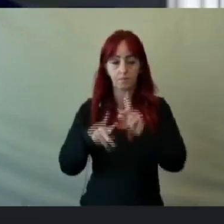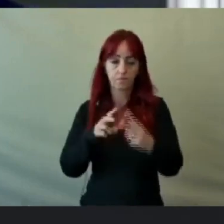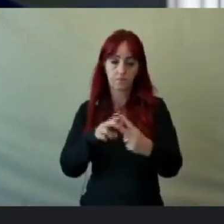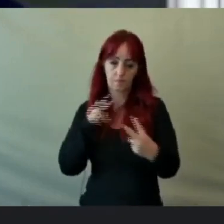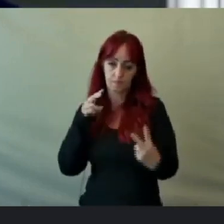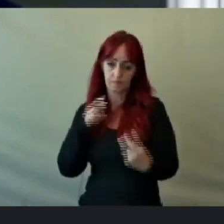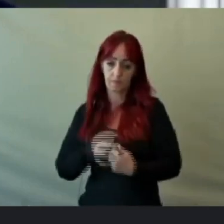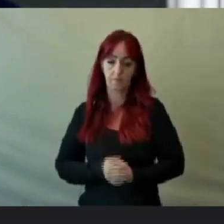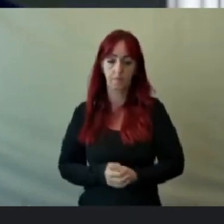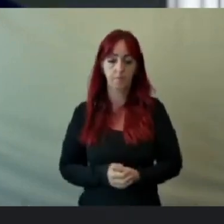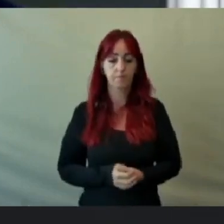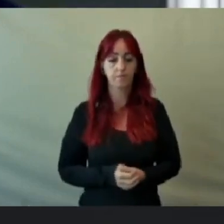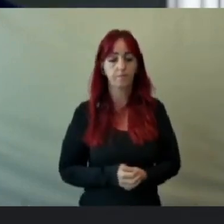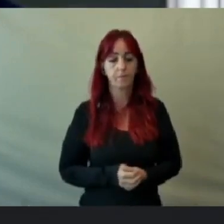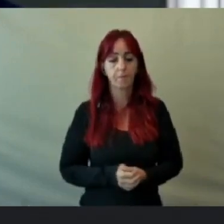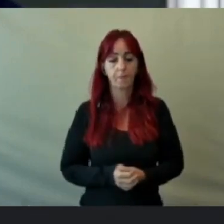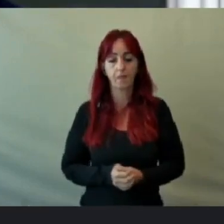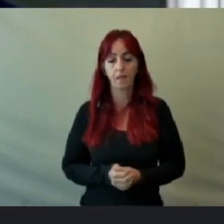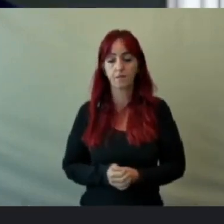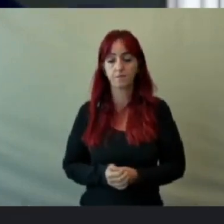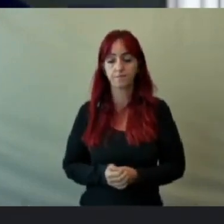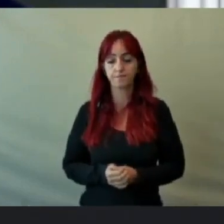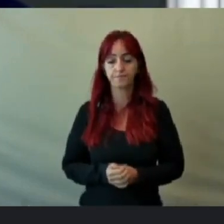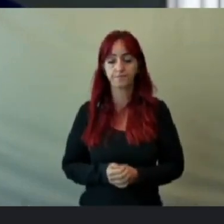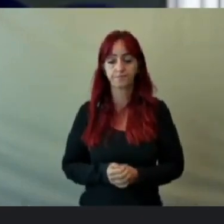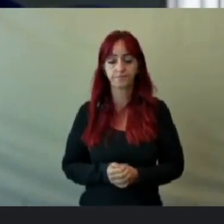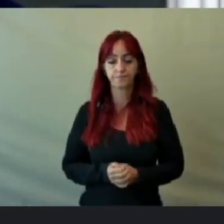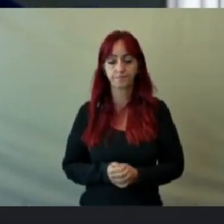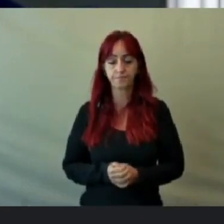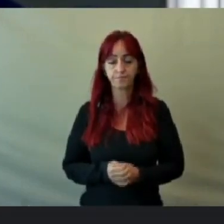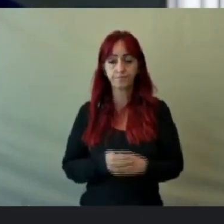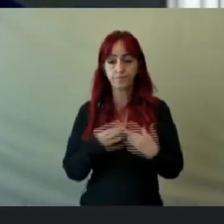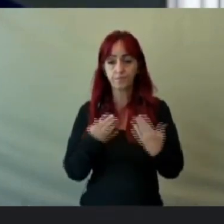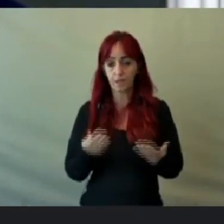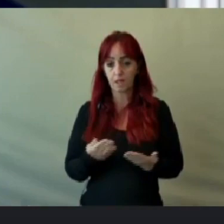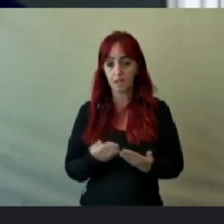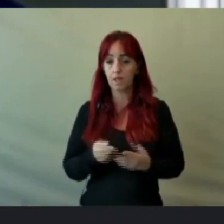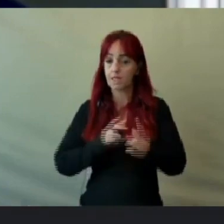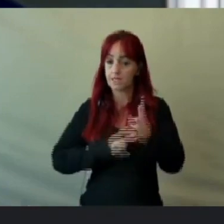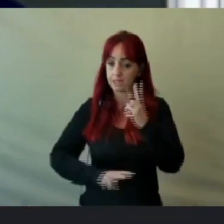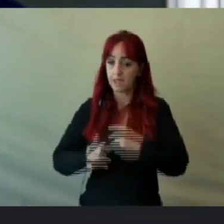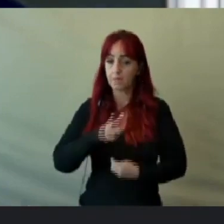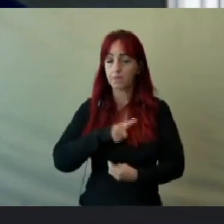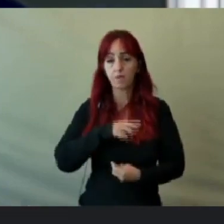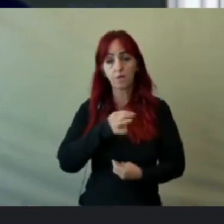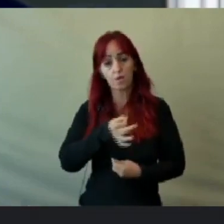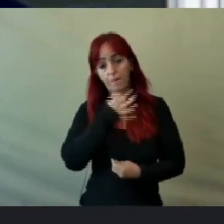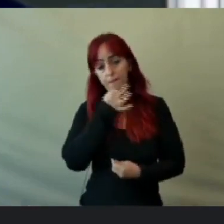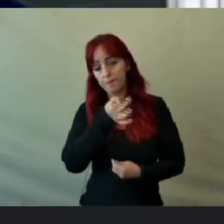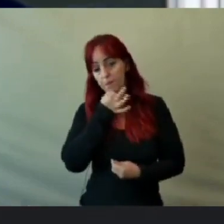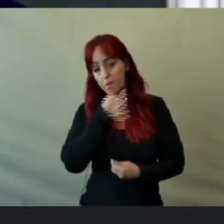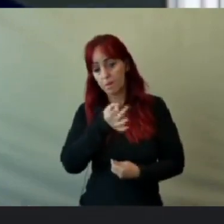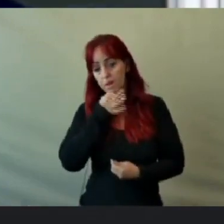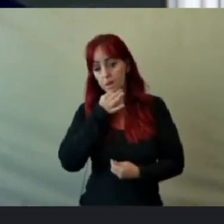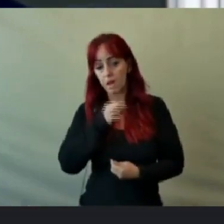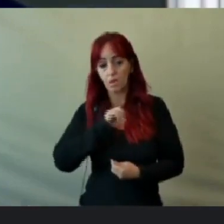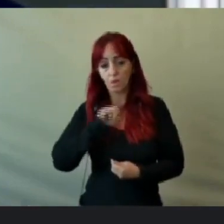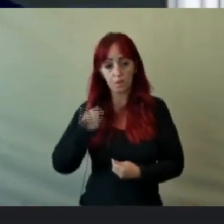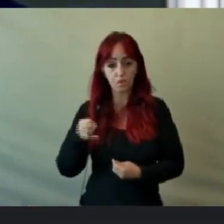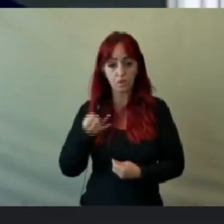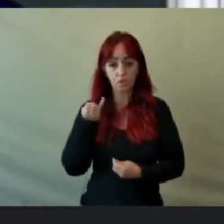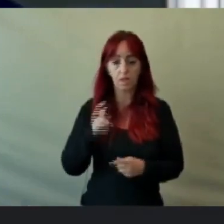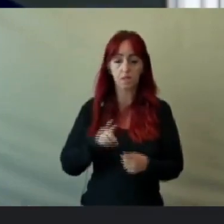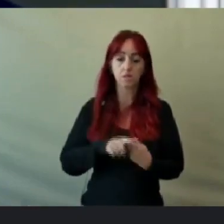palavra para mim sempre vai me dar a chance de fazer um comentário e eu acho que é importante dizer o quanto que a gente precisa do apoio de